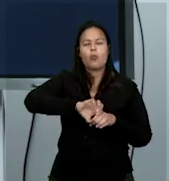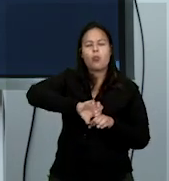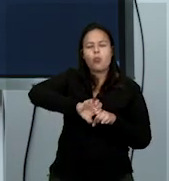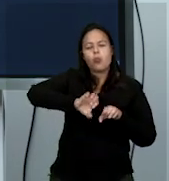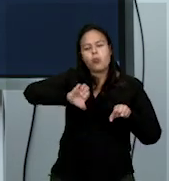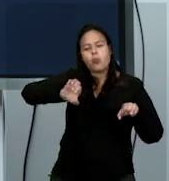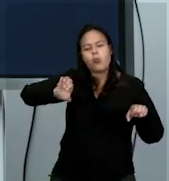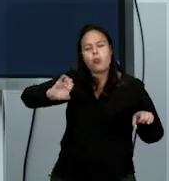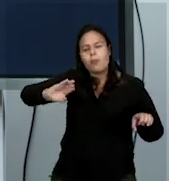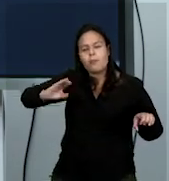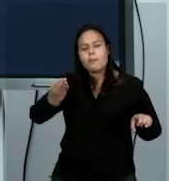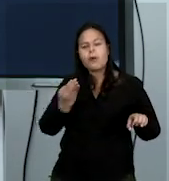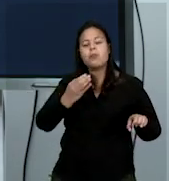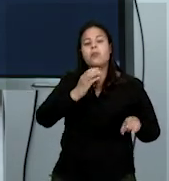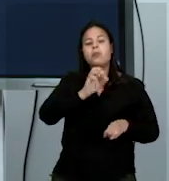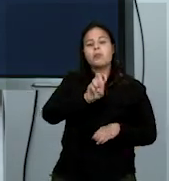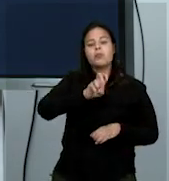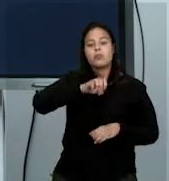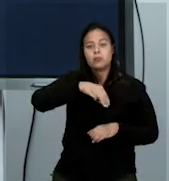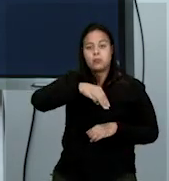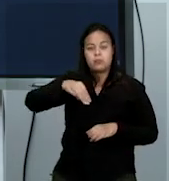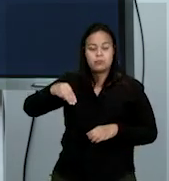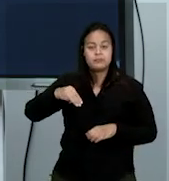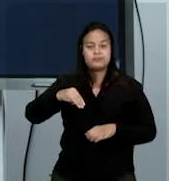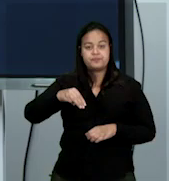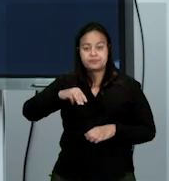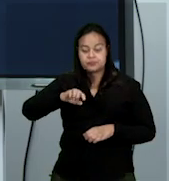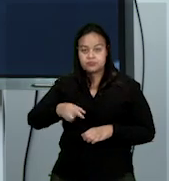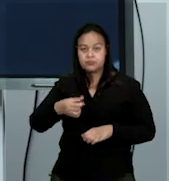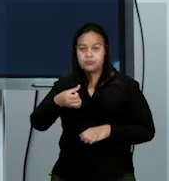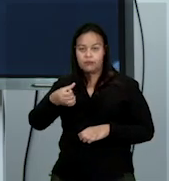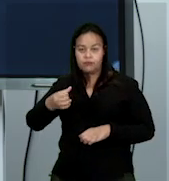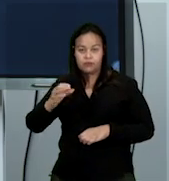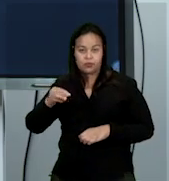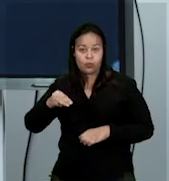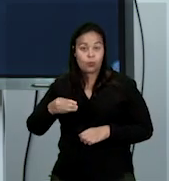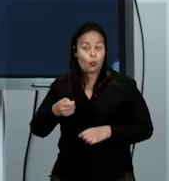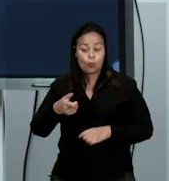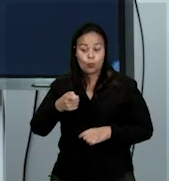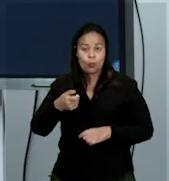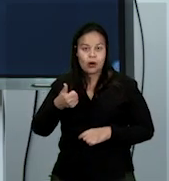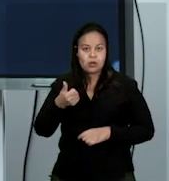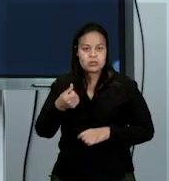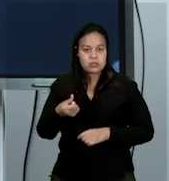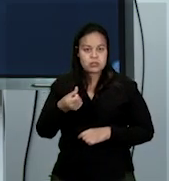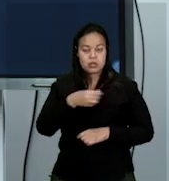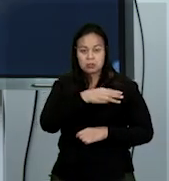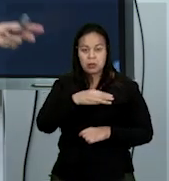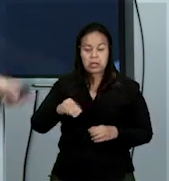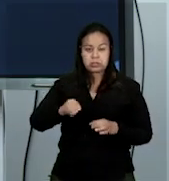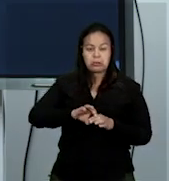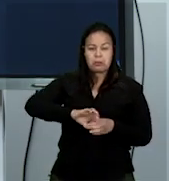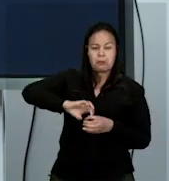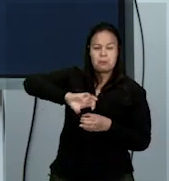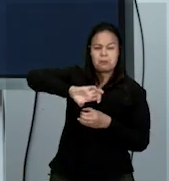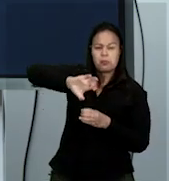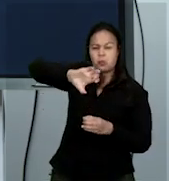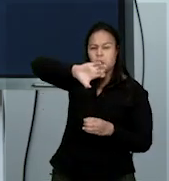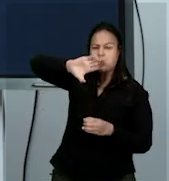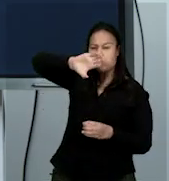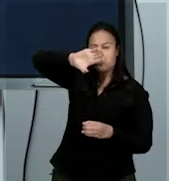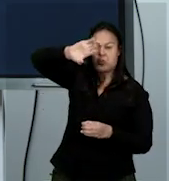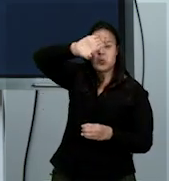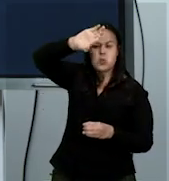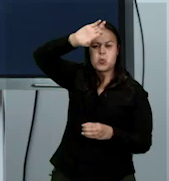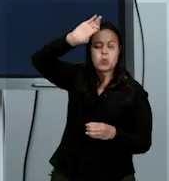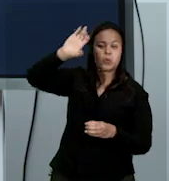de 5 metros e 66 centímetros, quase 6 metros, tá ok? Então é uma madeira bem grande, uma